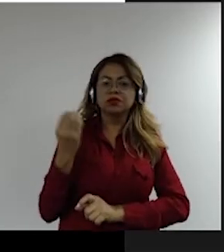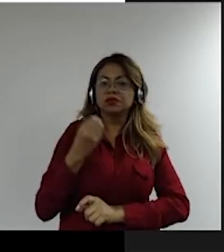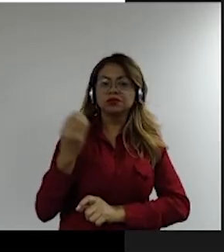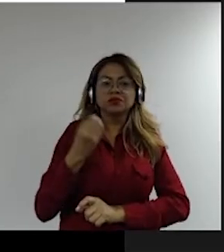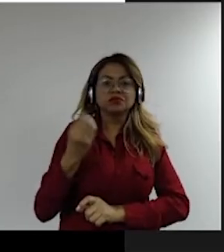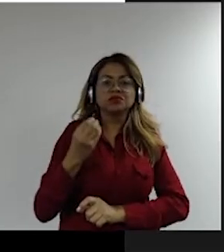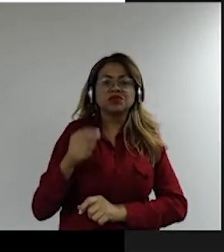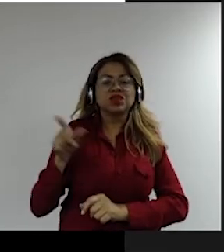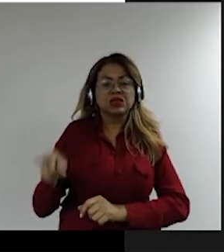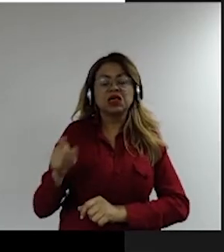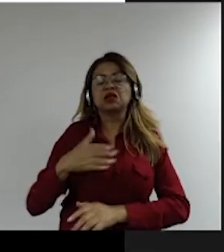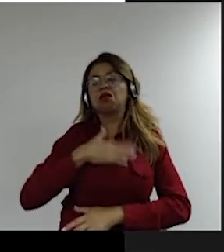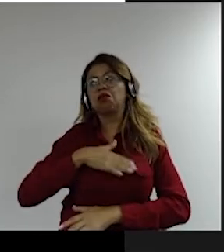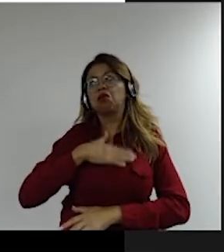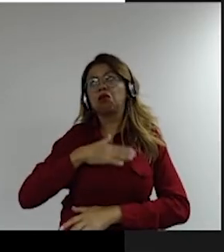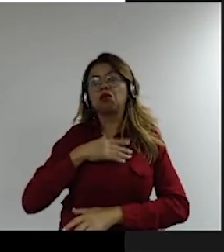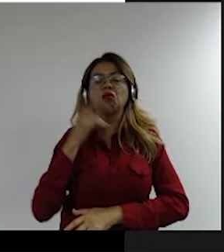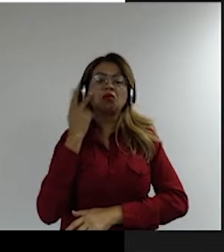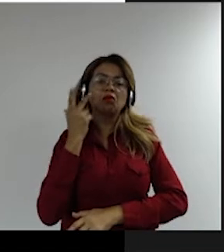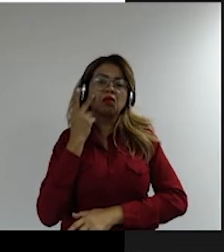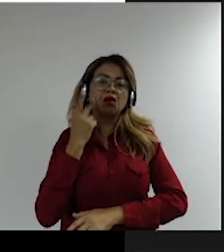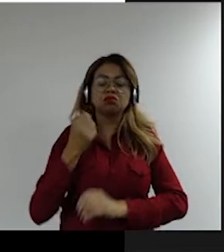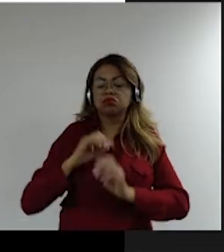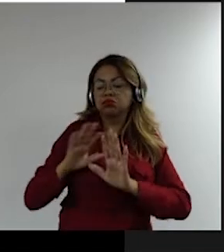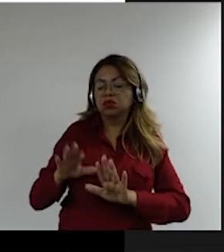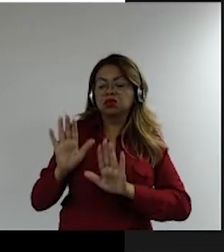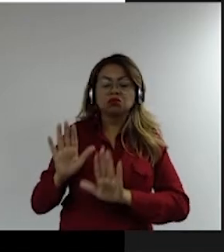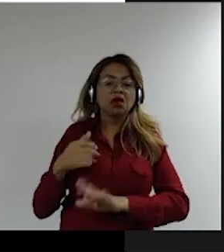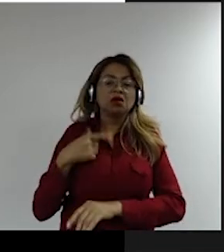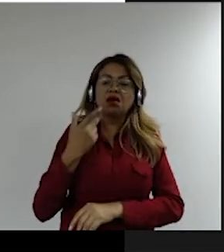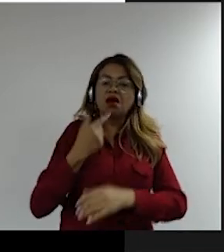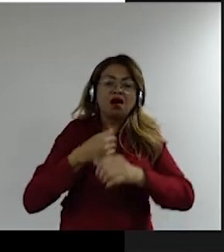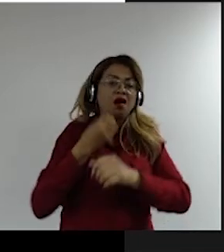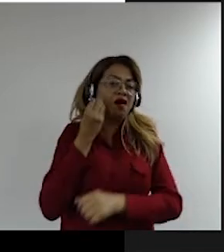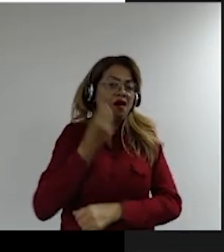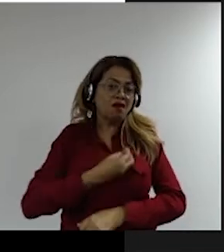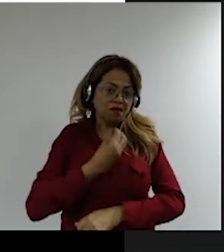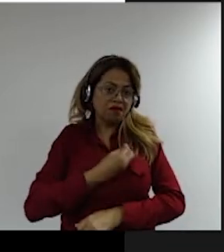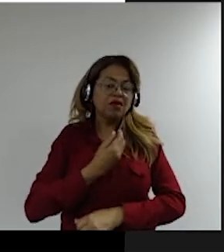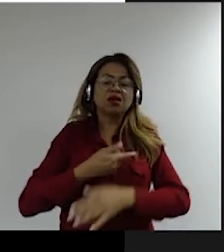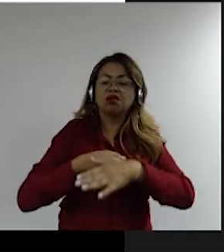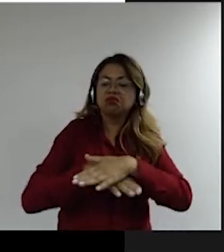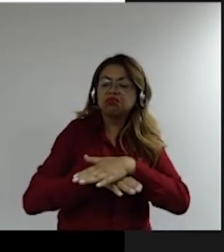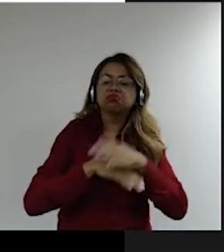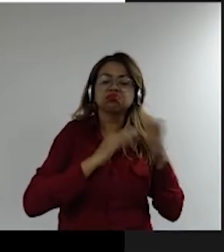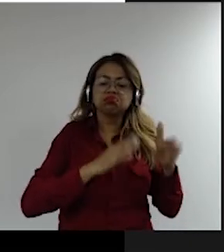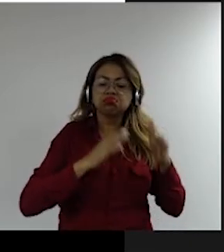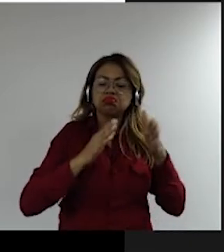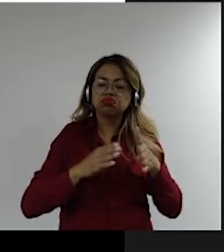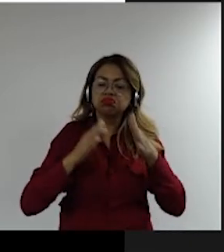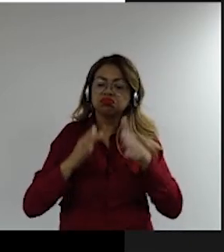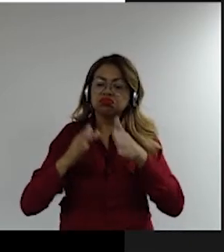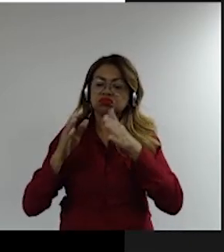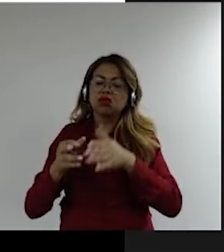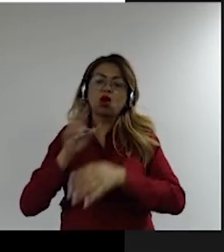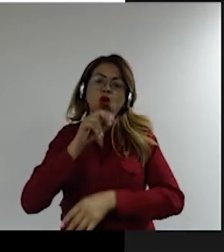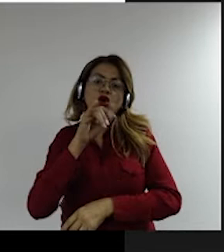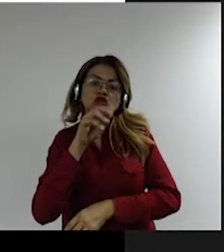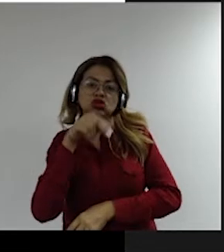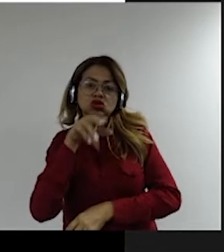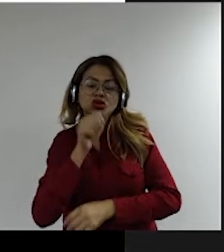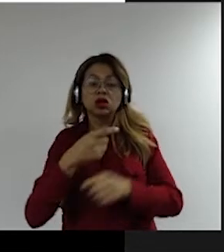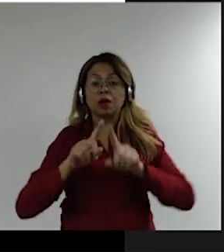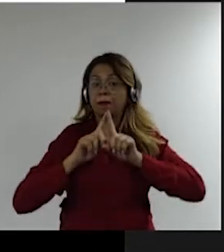Vários paradigmas foram quebrados na crise, e eu acho que isso está acontecendo já. Um